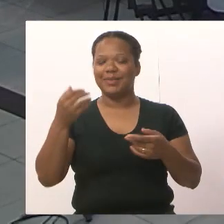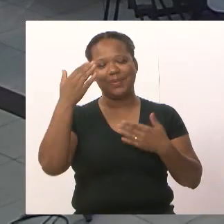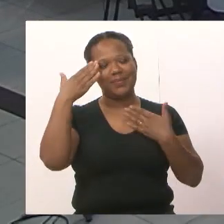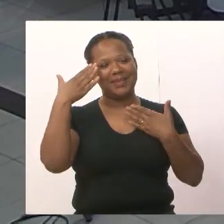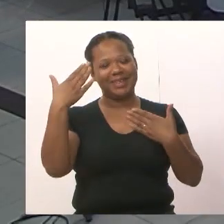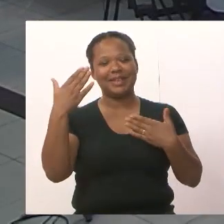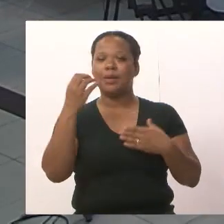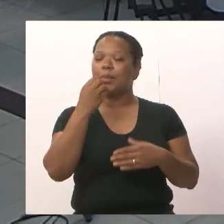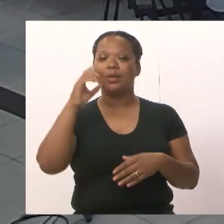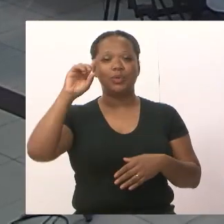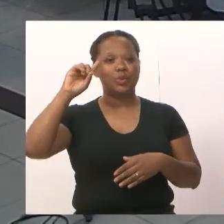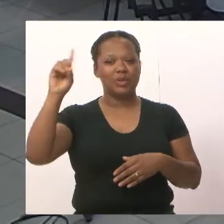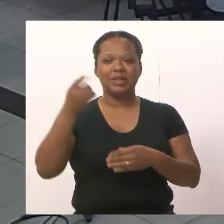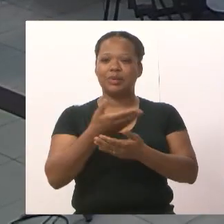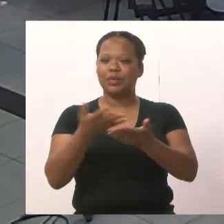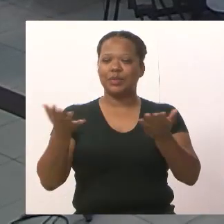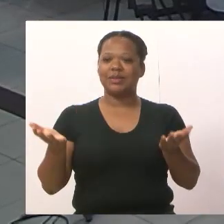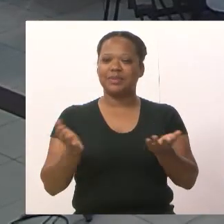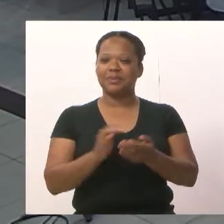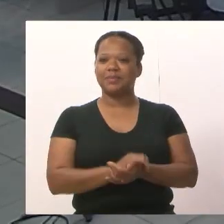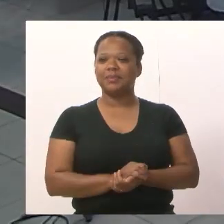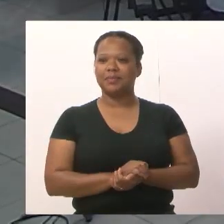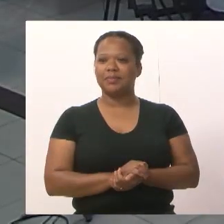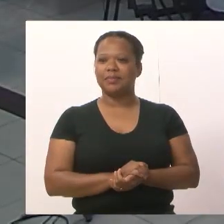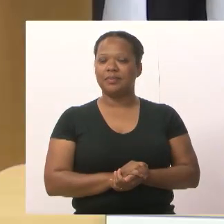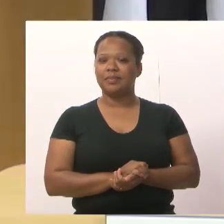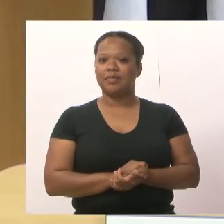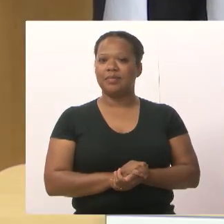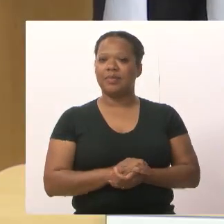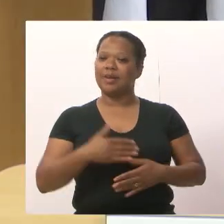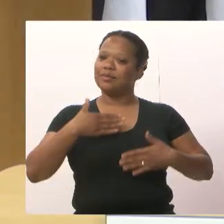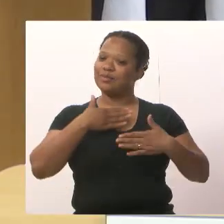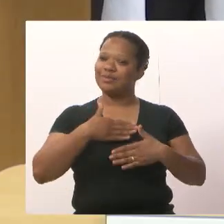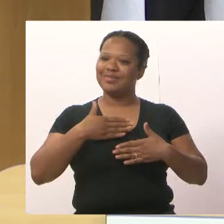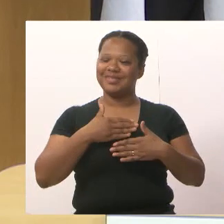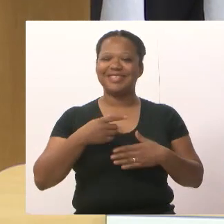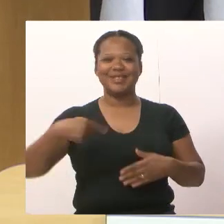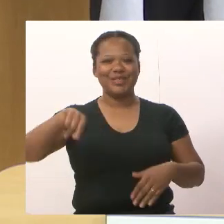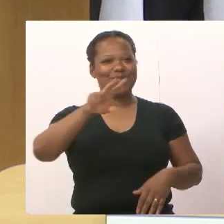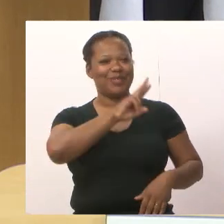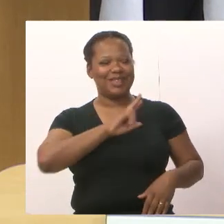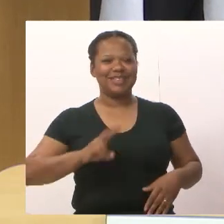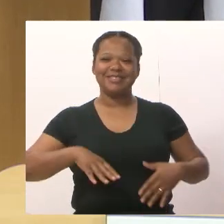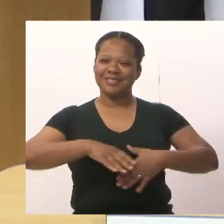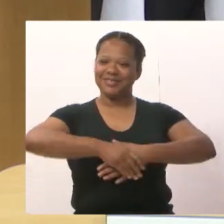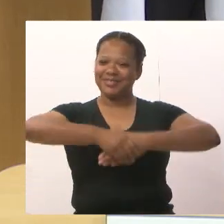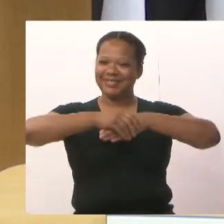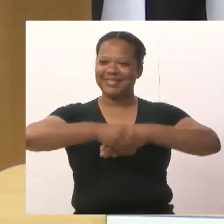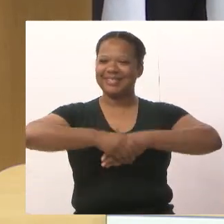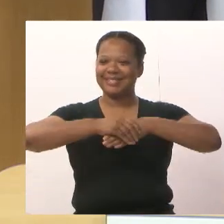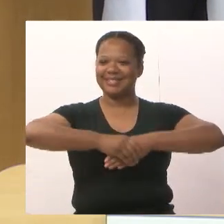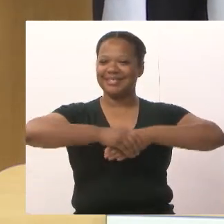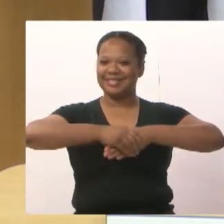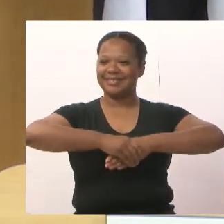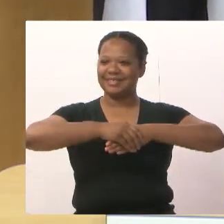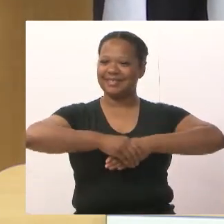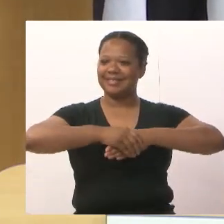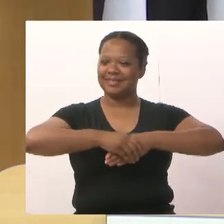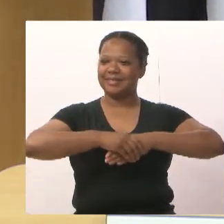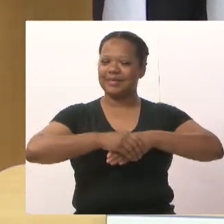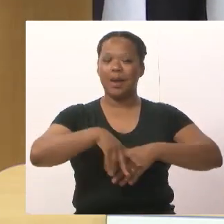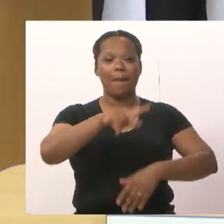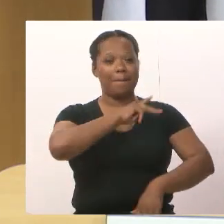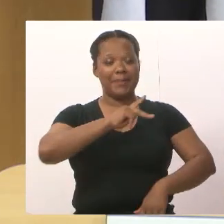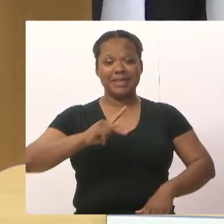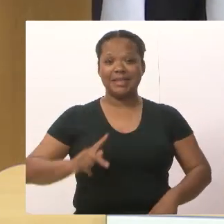Obrigado, bom dia a todos. Gostaria de cumprimentar os vereadores e vereadoras desta casa, na pessoa do